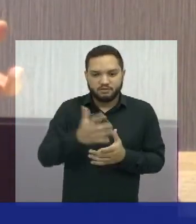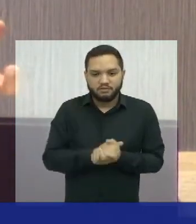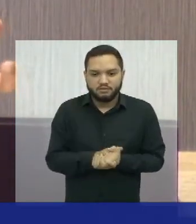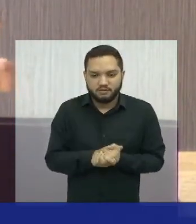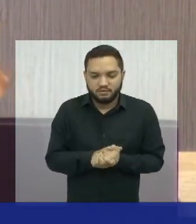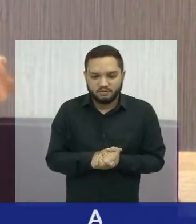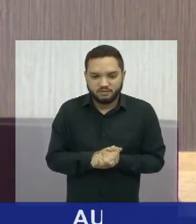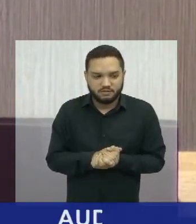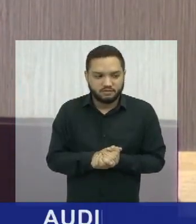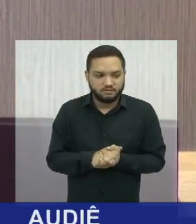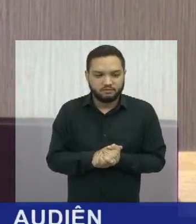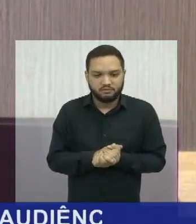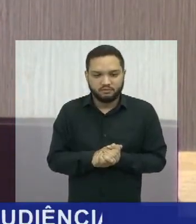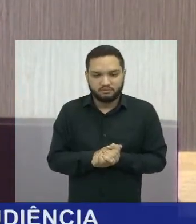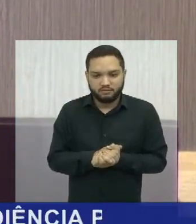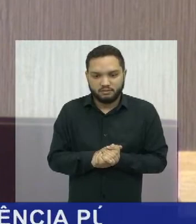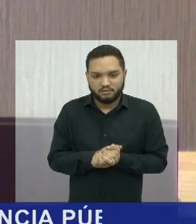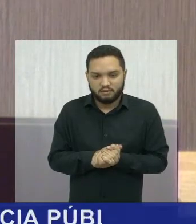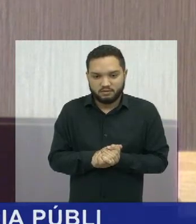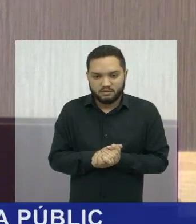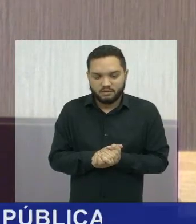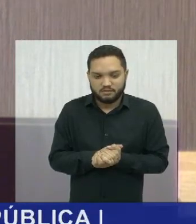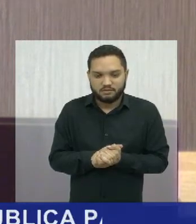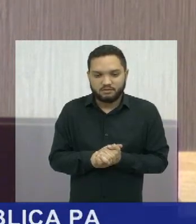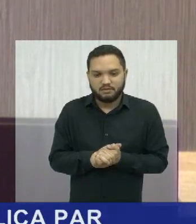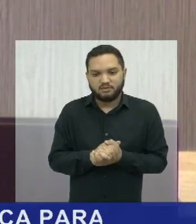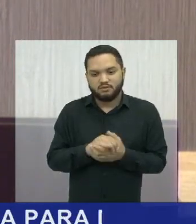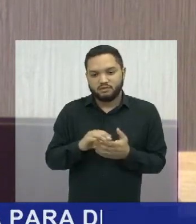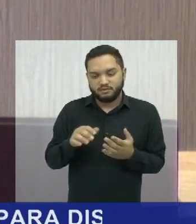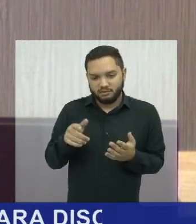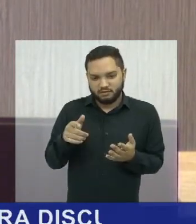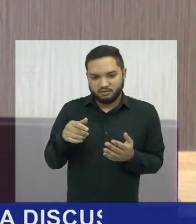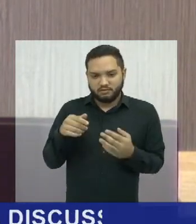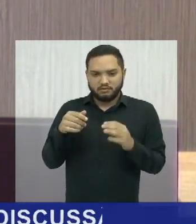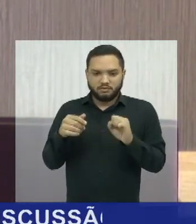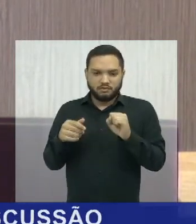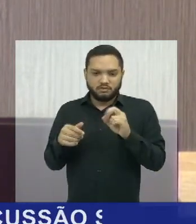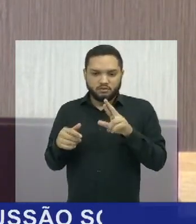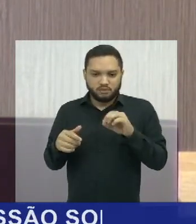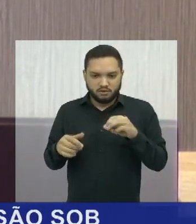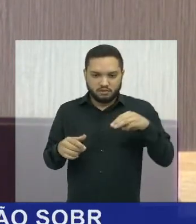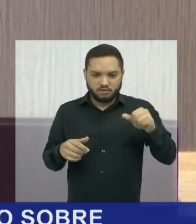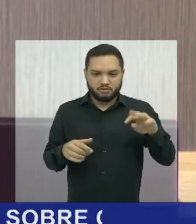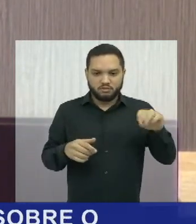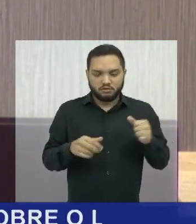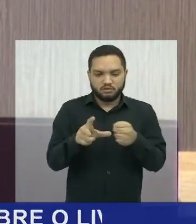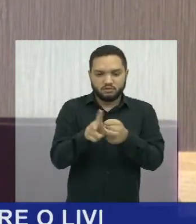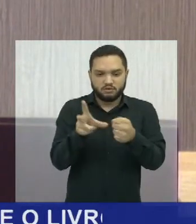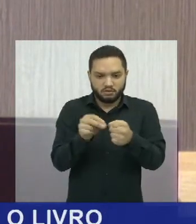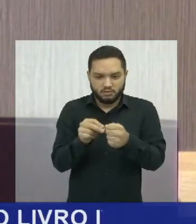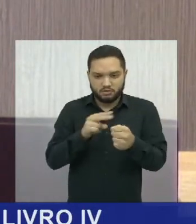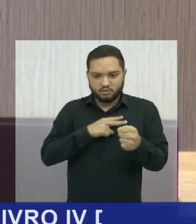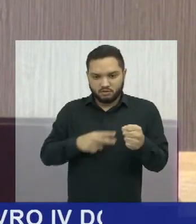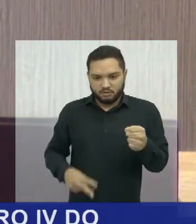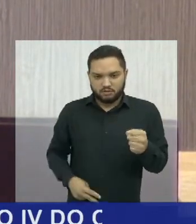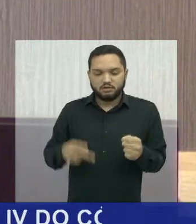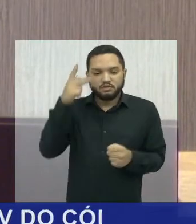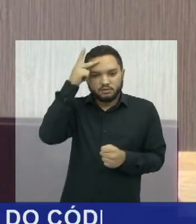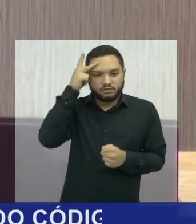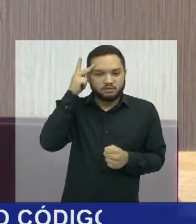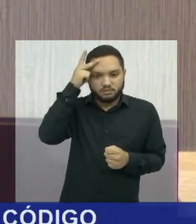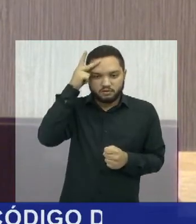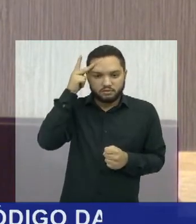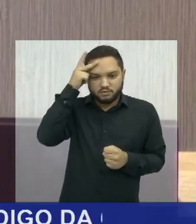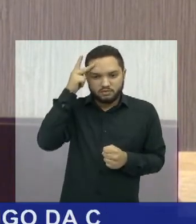começar. E encontrei o seu Pedro Mota, do gabinete do vereador Paulo Martins.